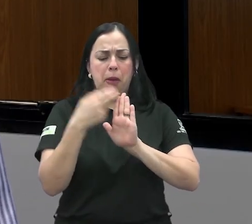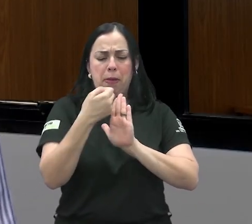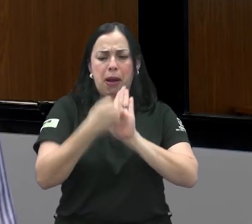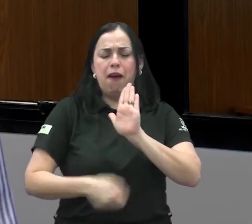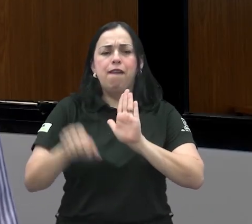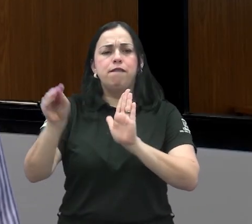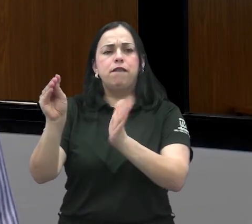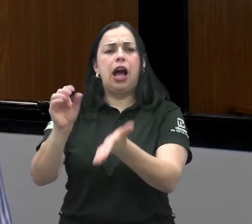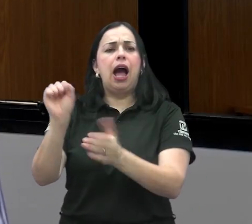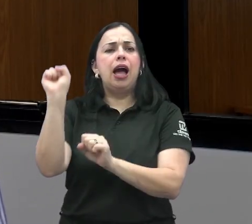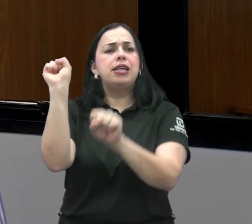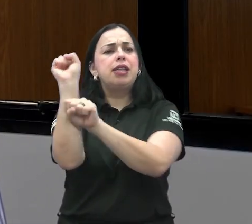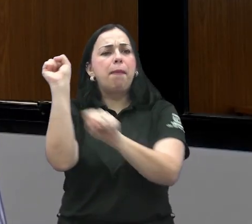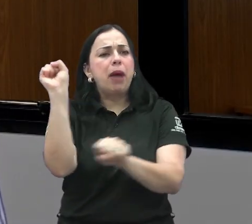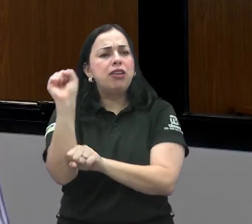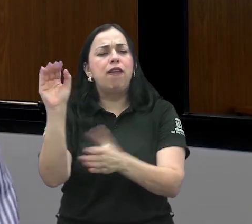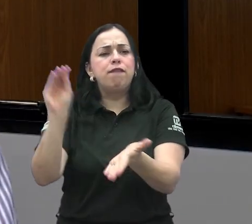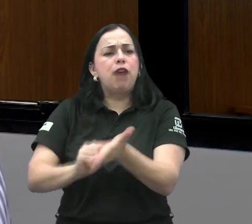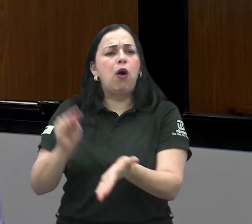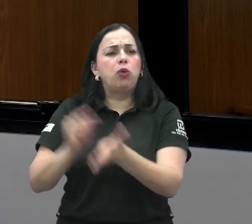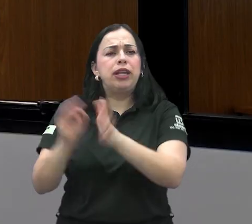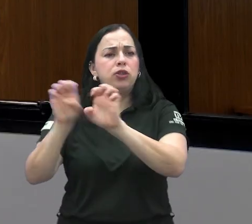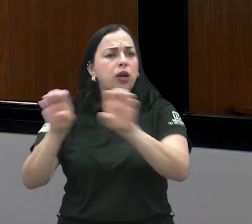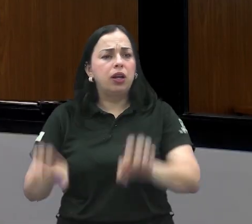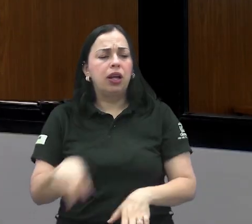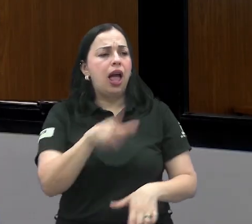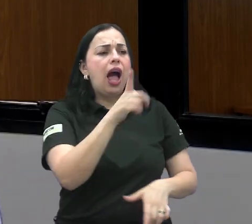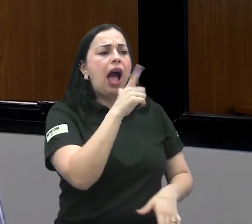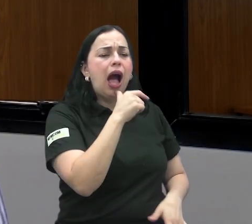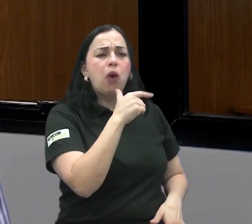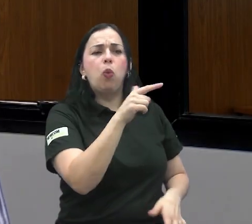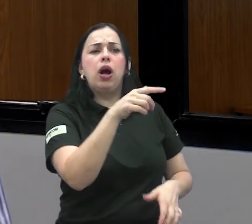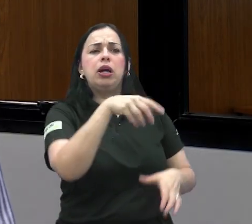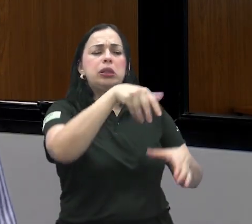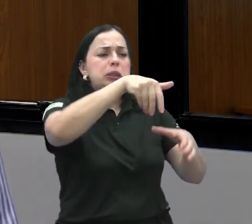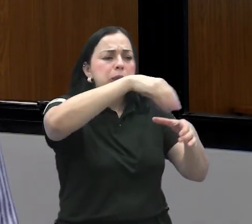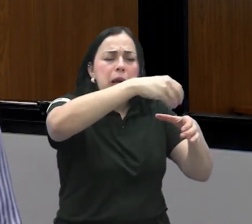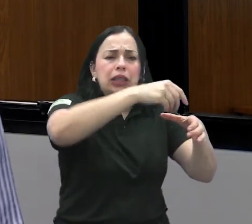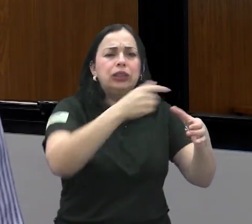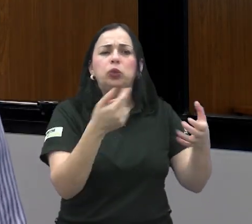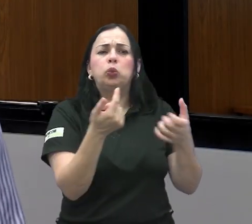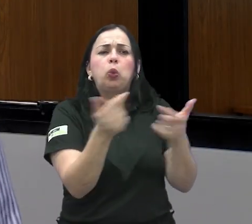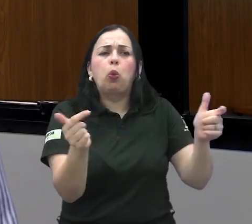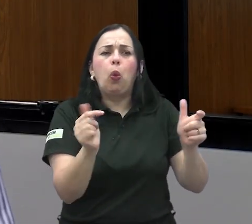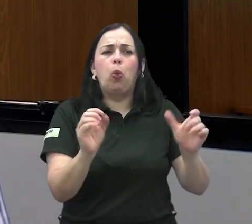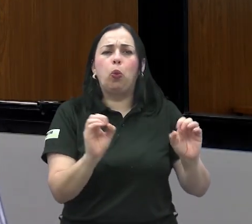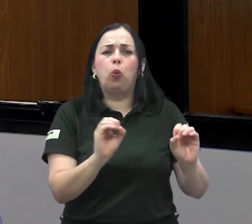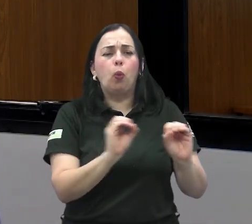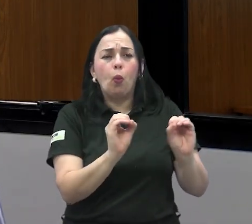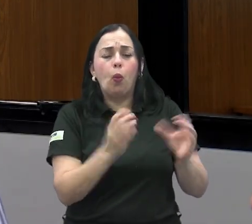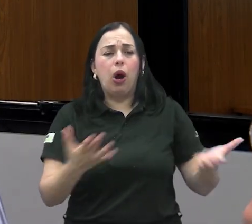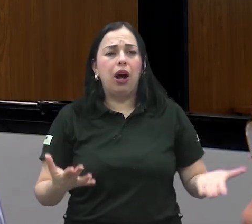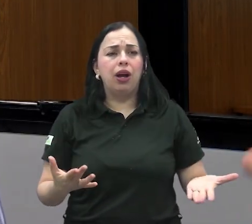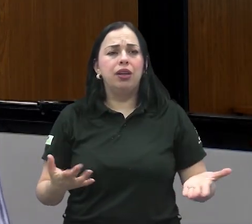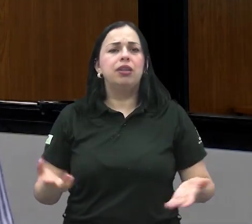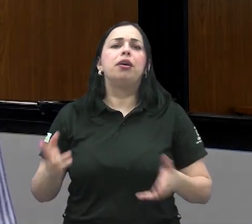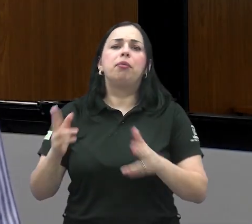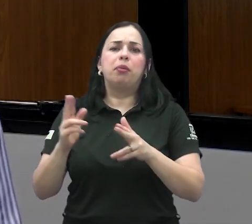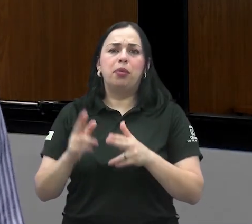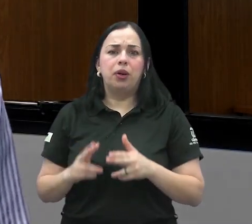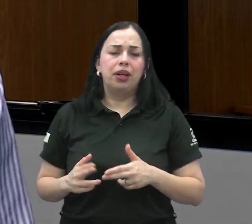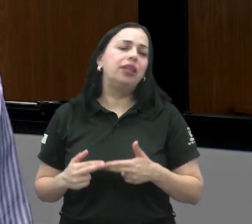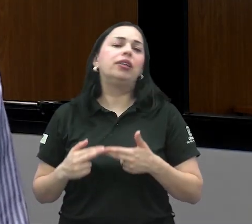a falta de estrutura da Sabesp, deixando a nossa população sem água final de semana, no meio de semana e com muita